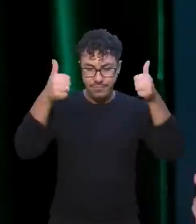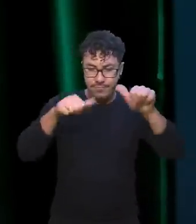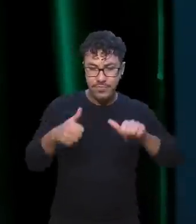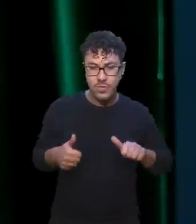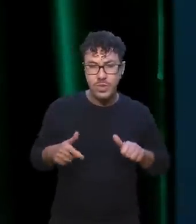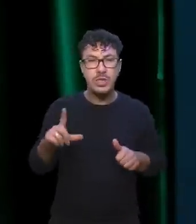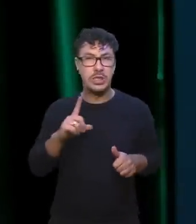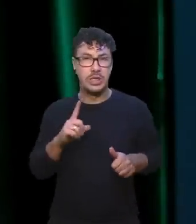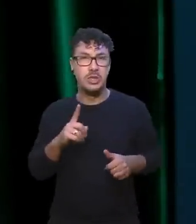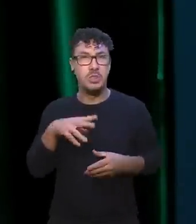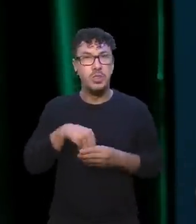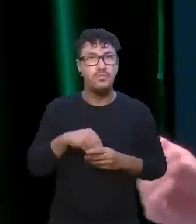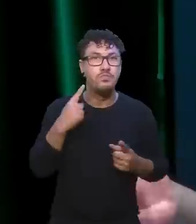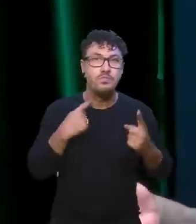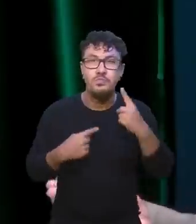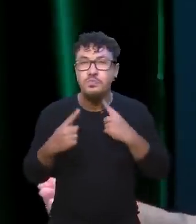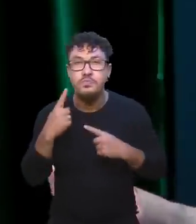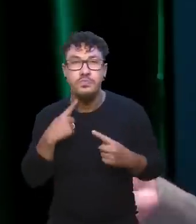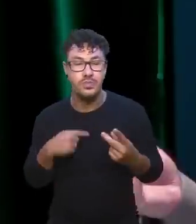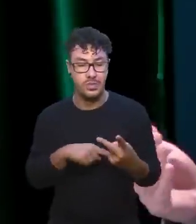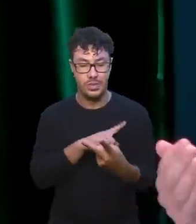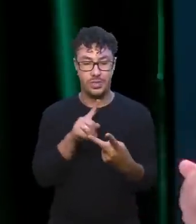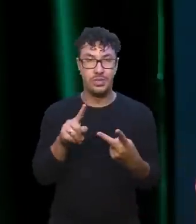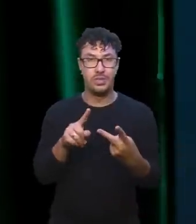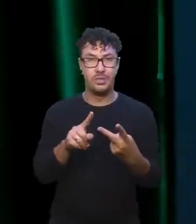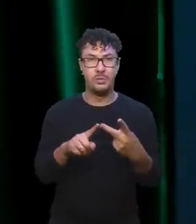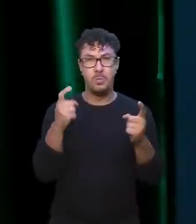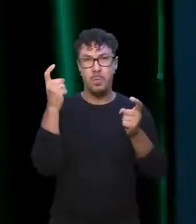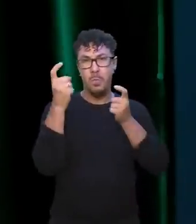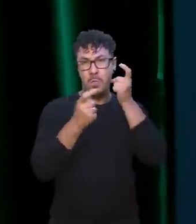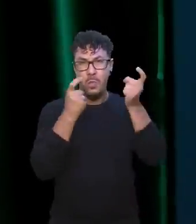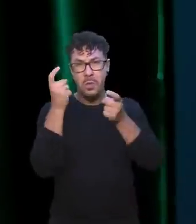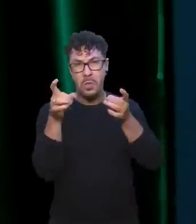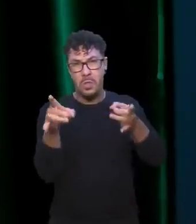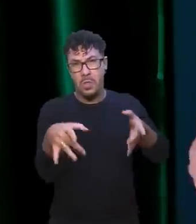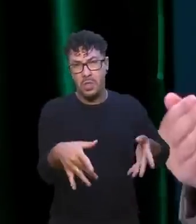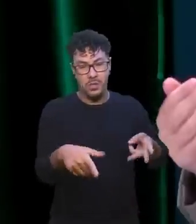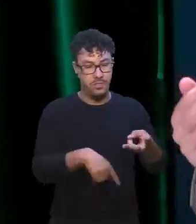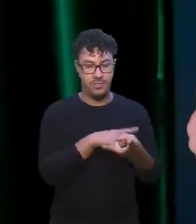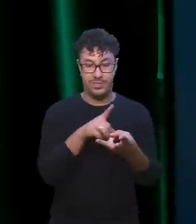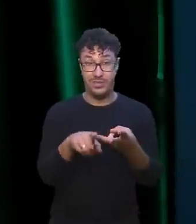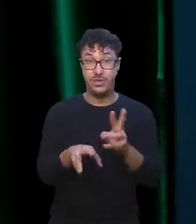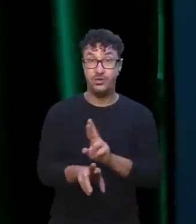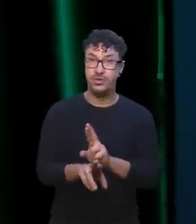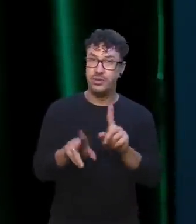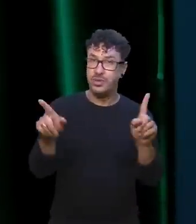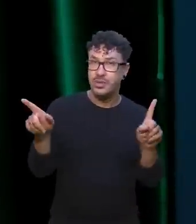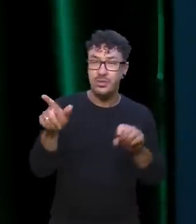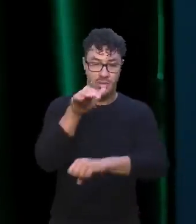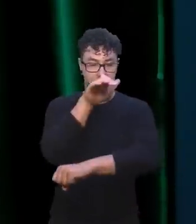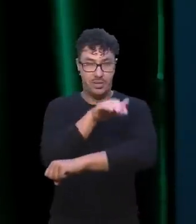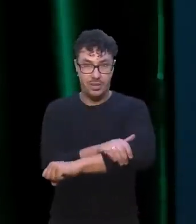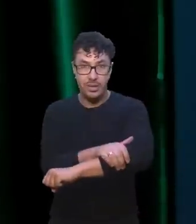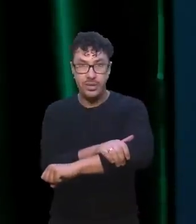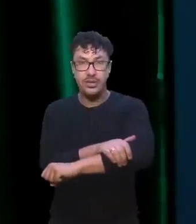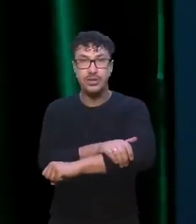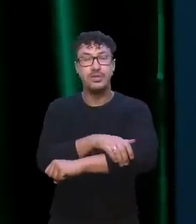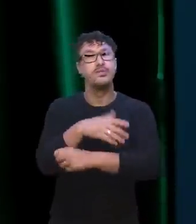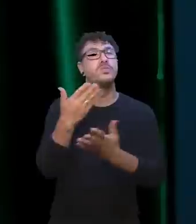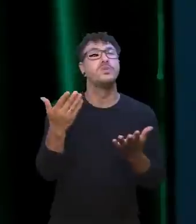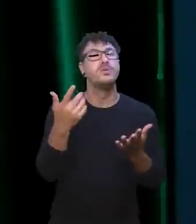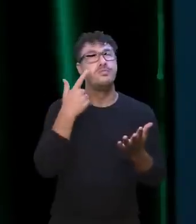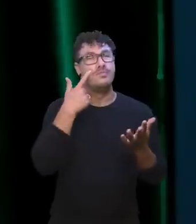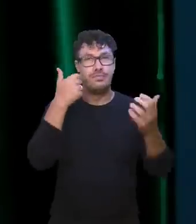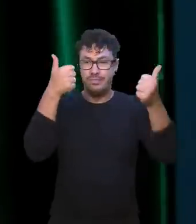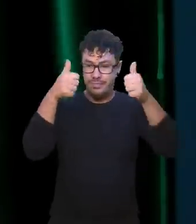de sensualismo, algum grau de despreocupação e indiferença, algum grau de materialismo. Nós vamos primeiro fazendo